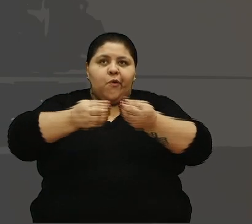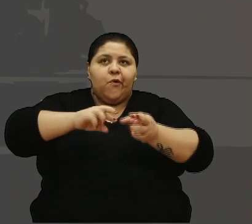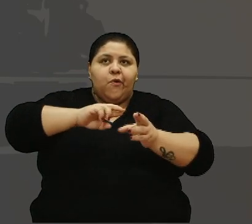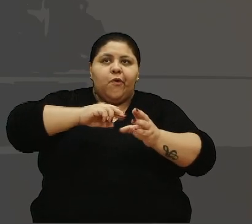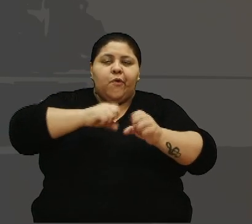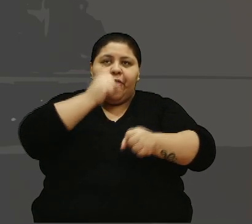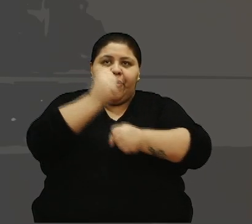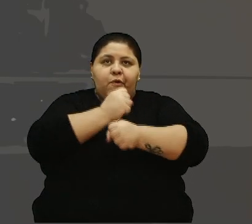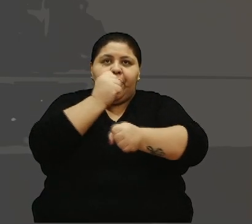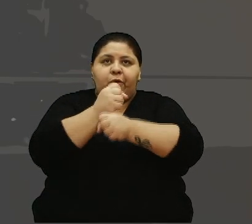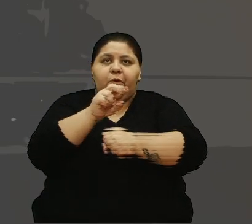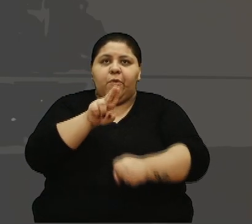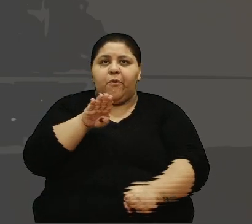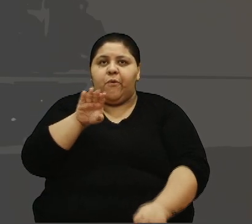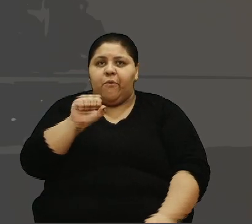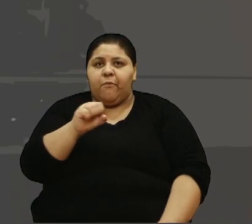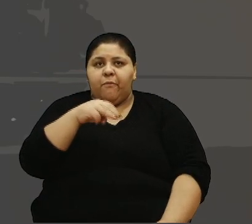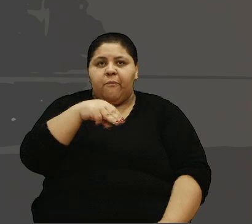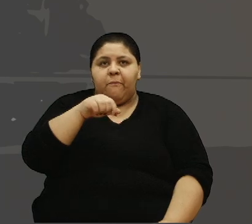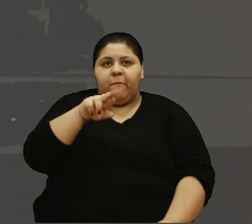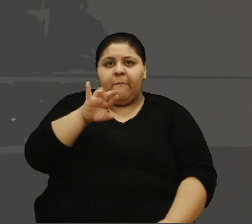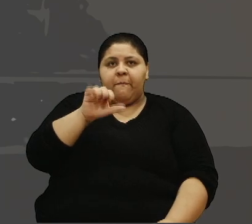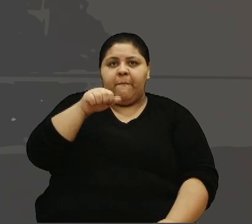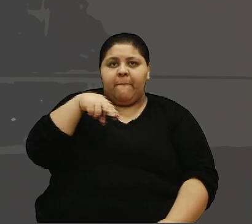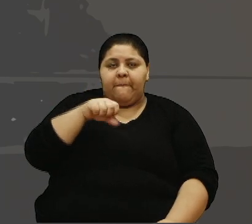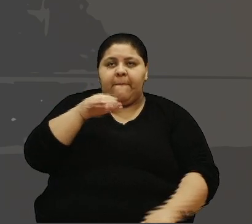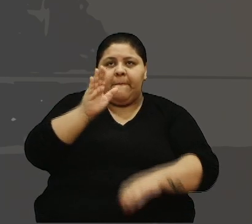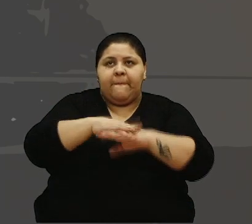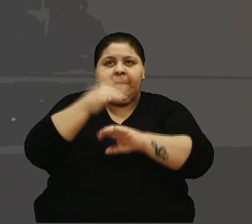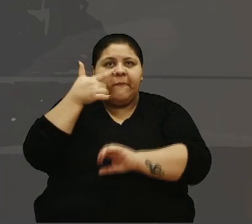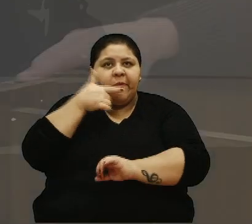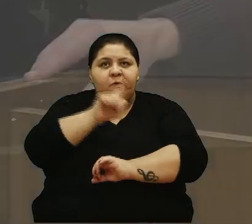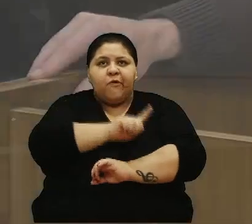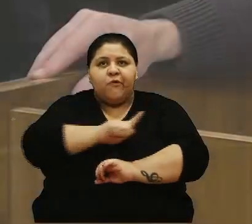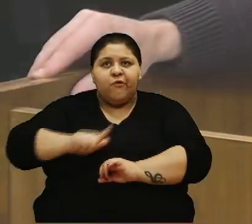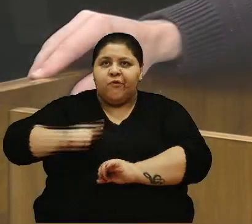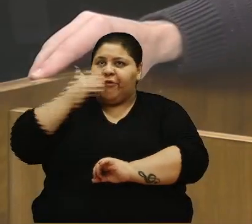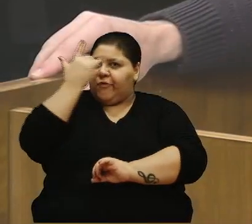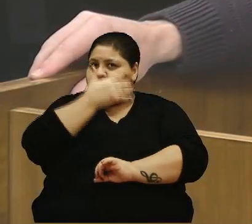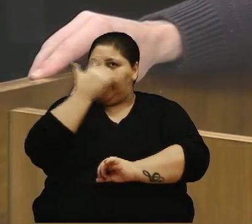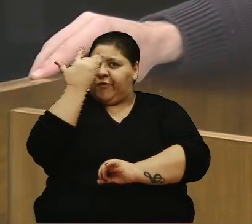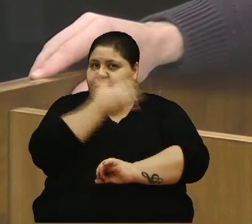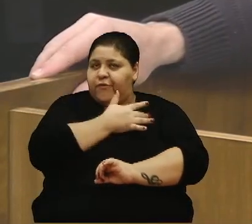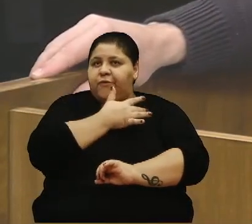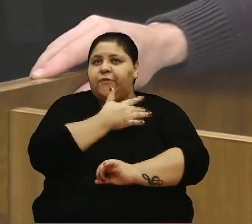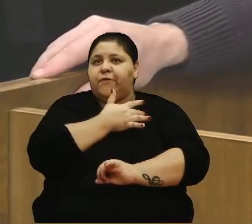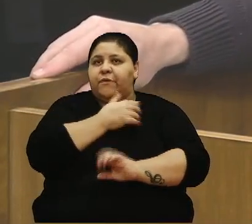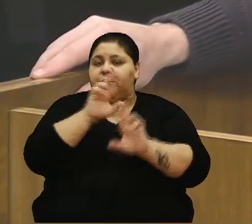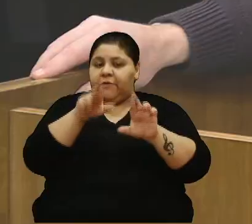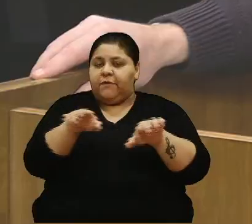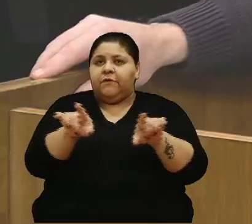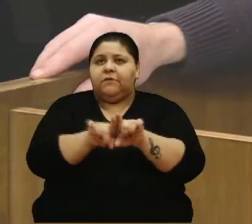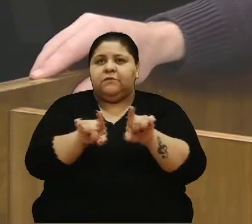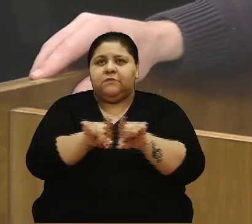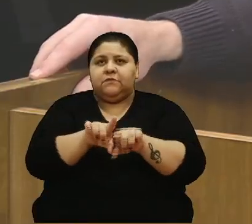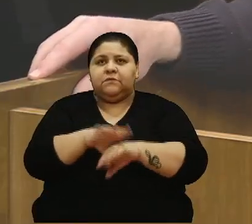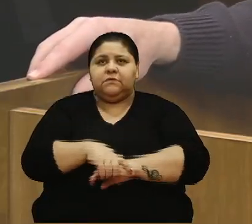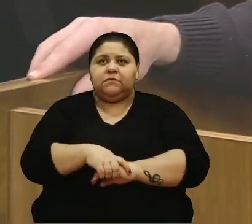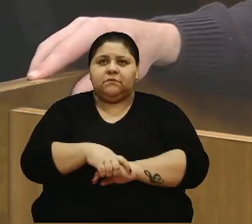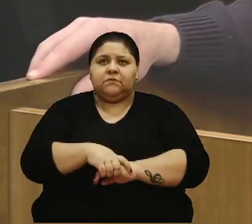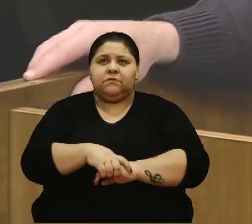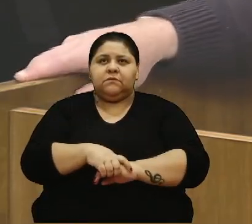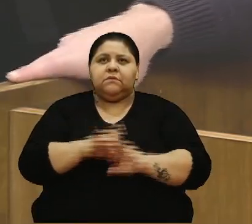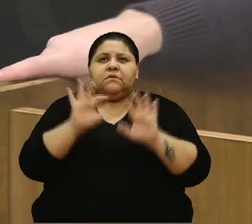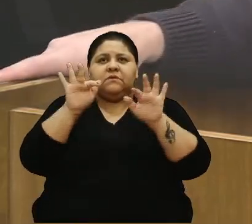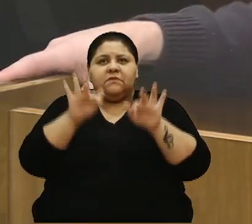UBS do Mariane, mais uma conquista do governo Adiló e para a região. Está